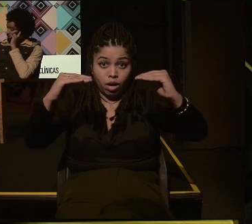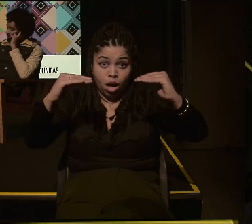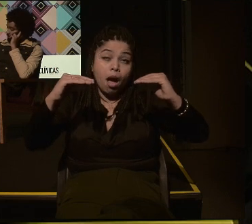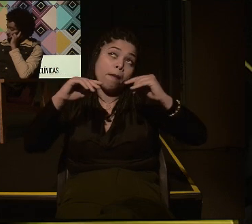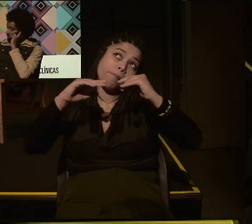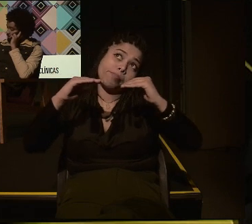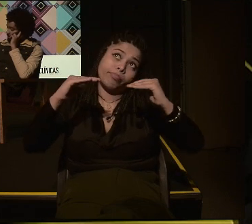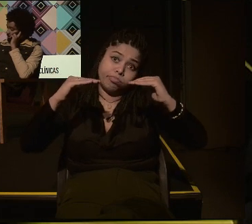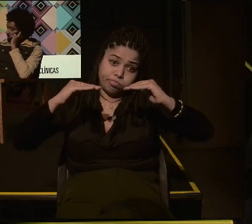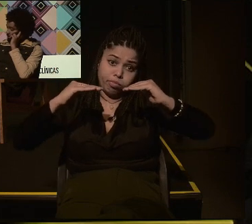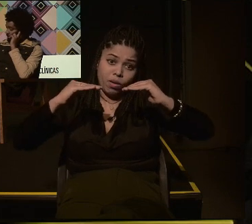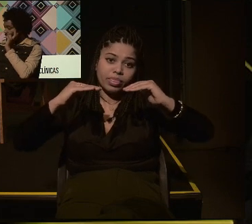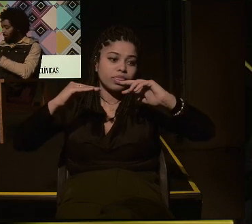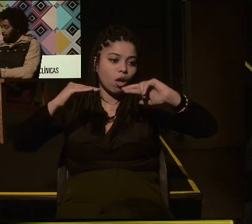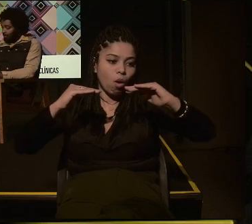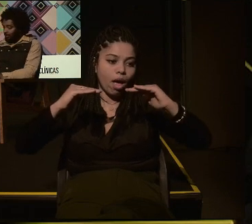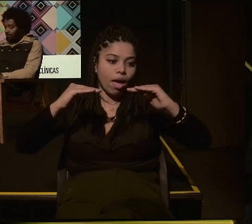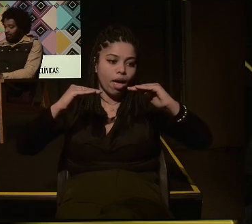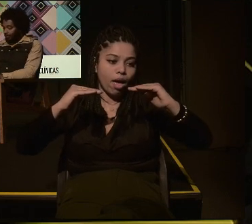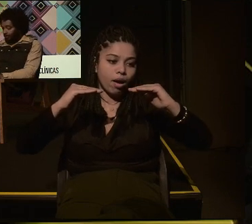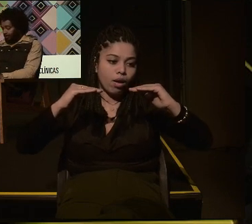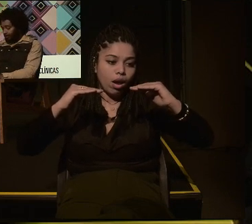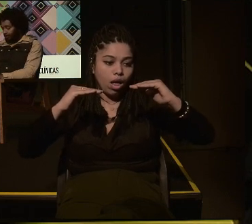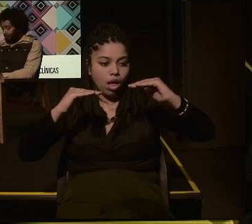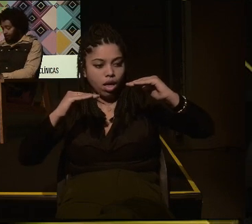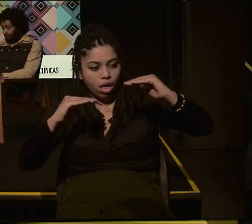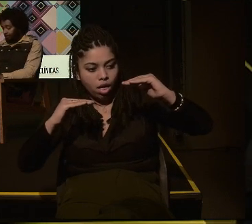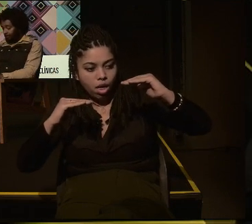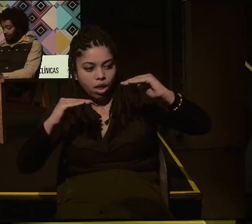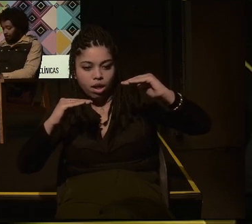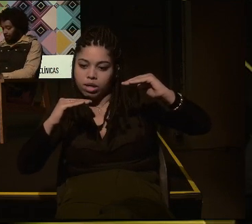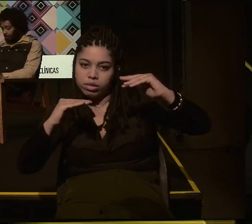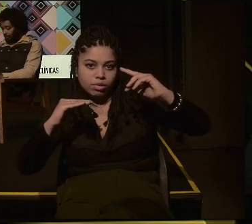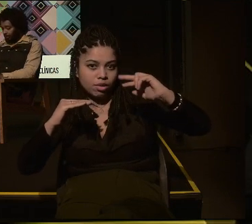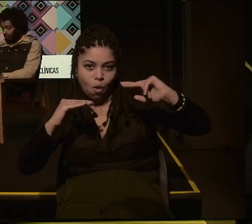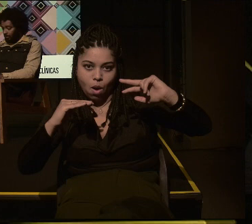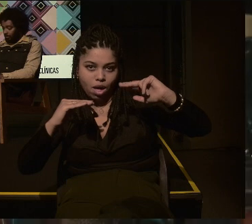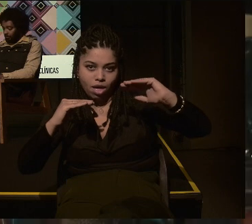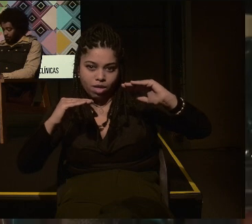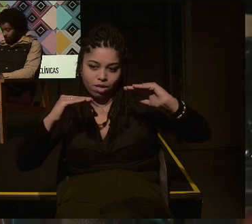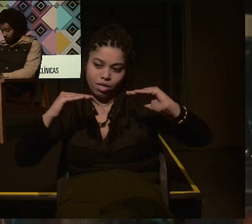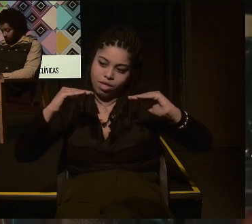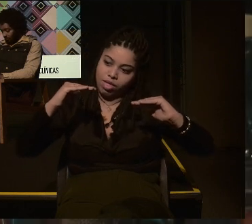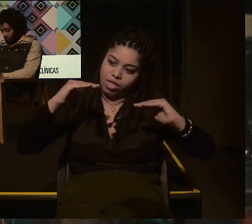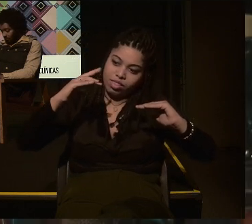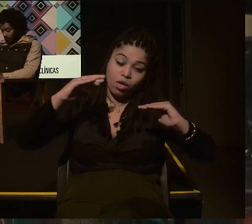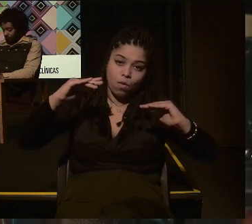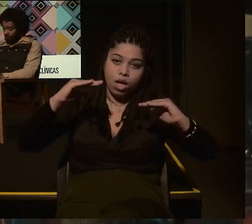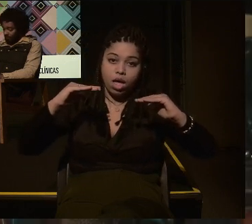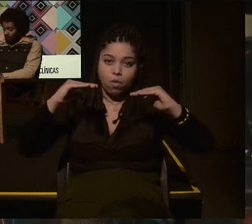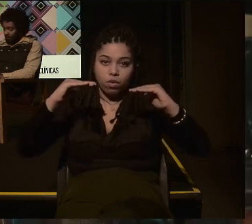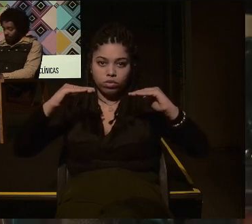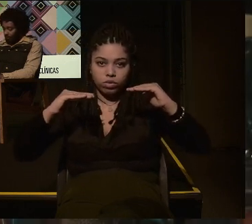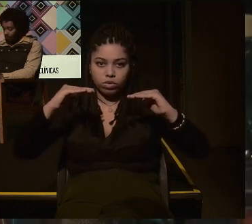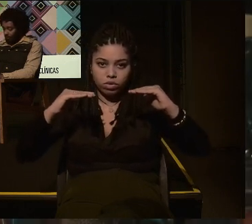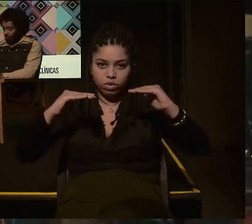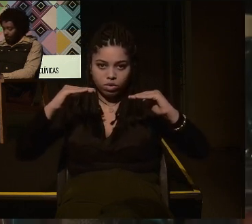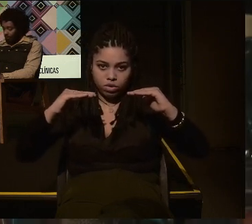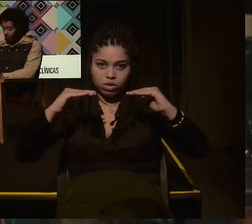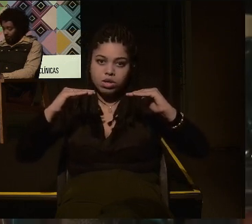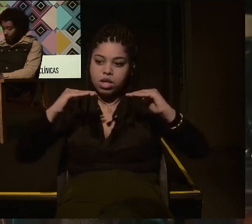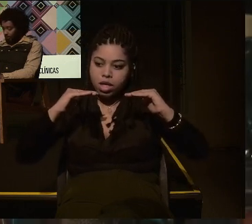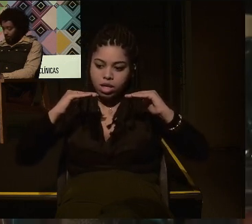nem um lado da ponte e nem o outro. Ele está na suspensão do